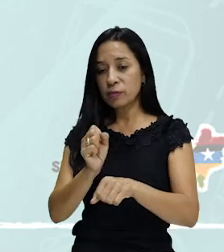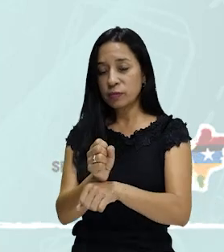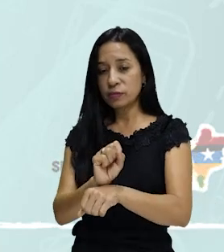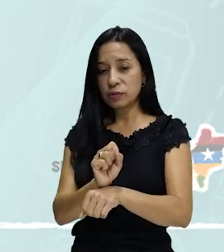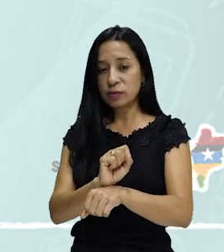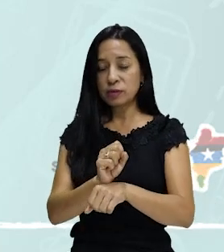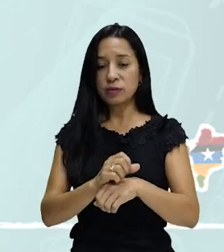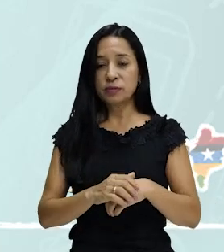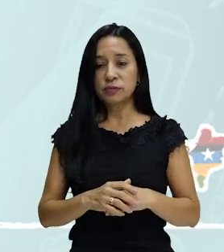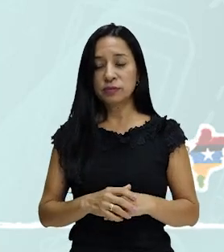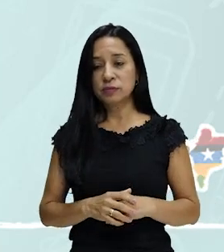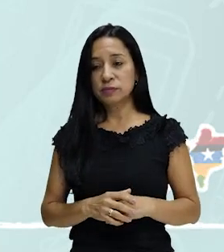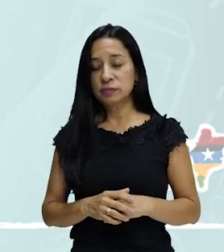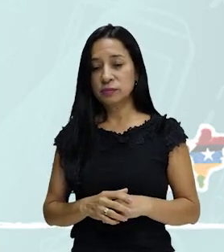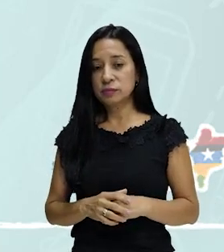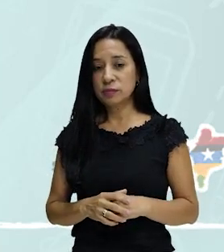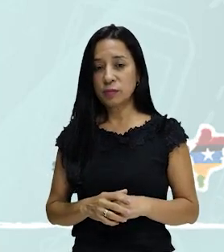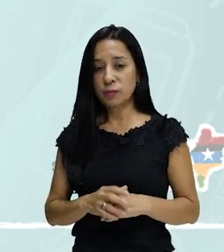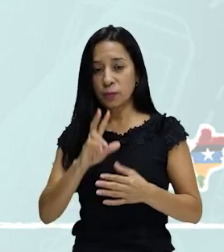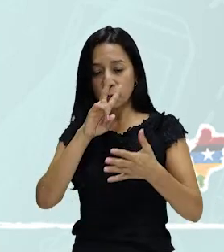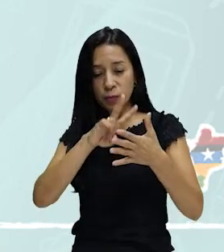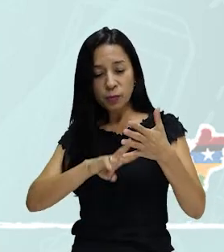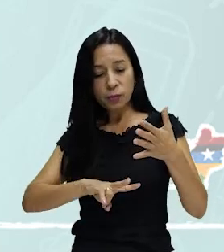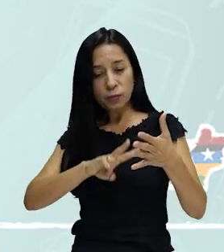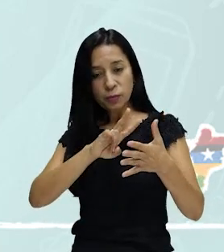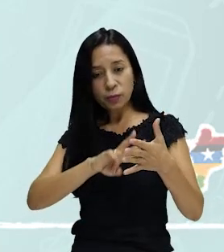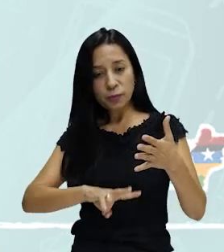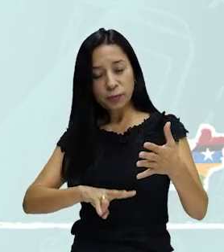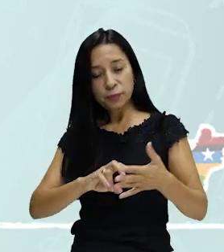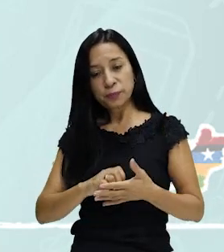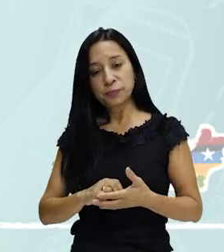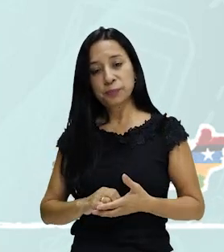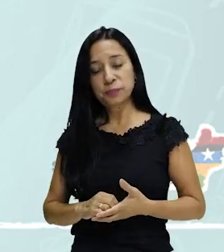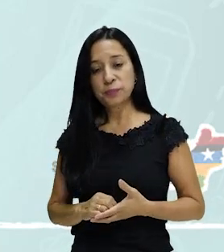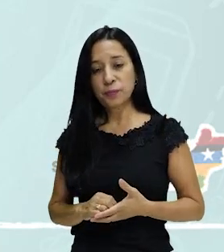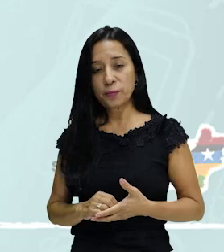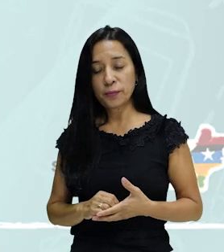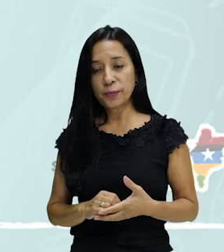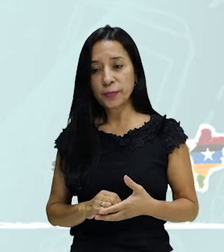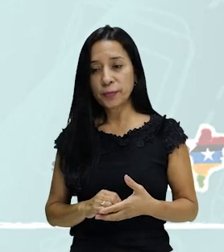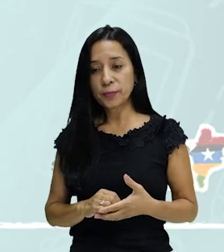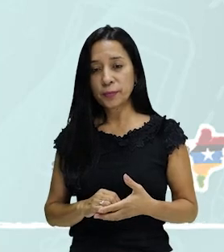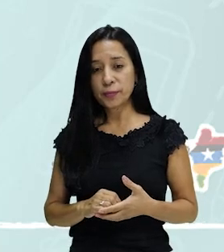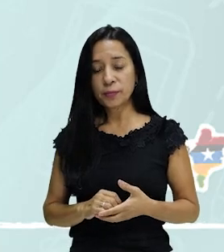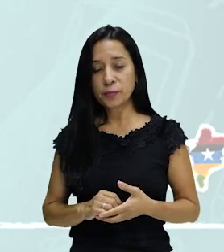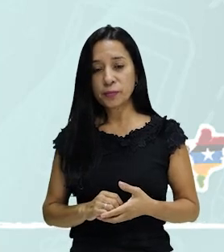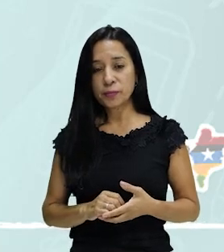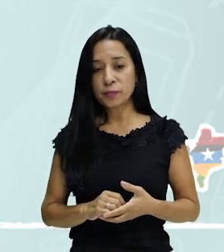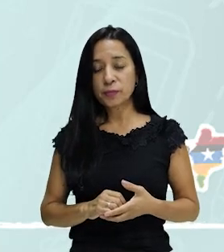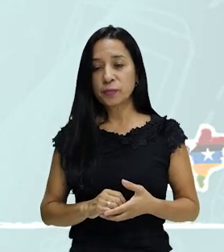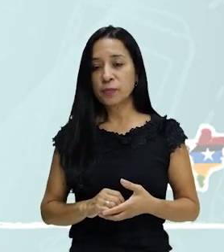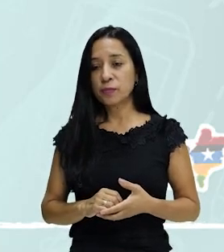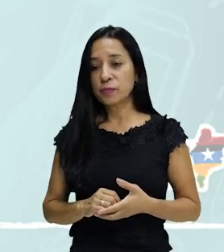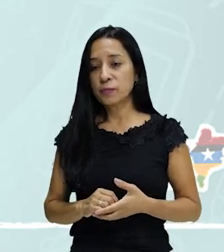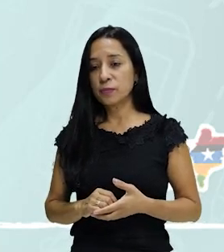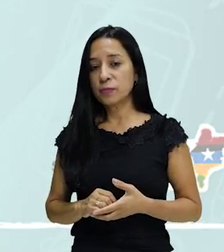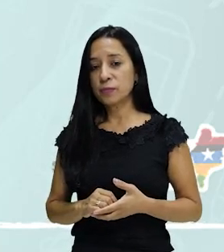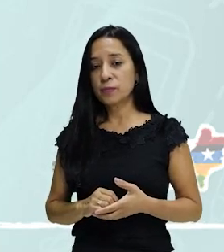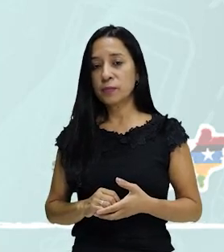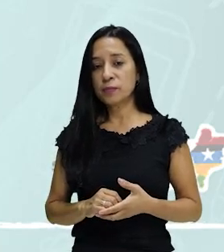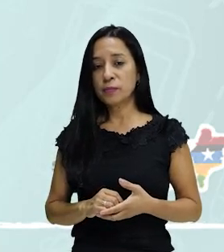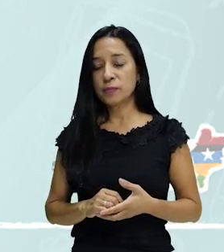O processo de conversão de energia que ocorre no carrinho descrito na